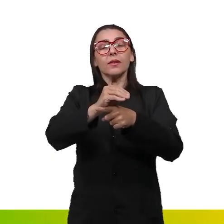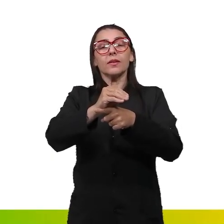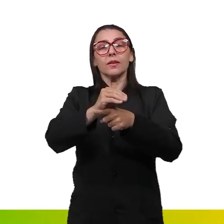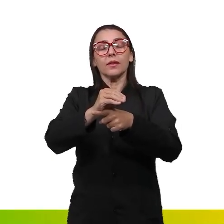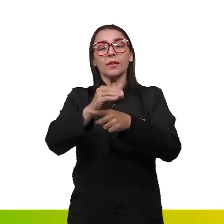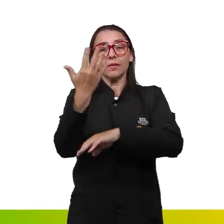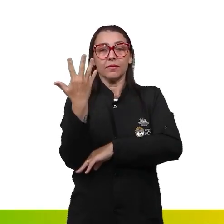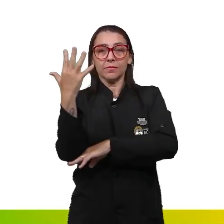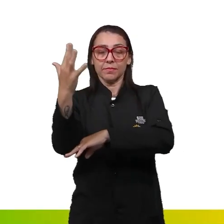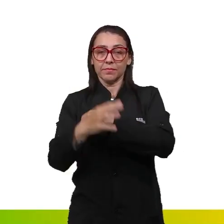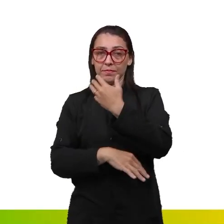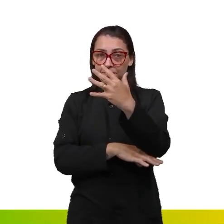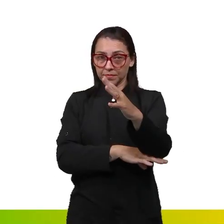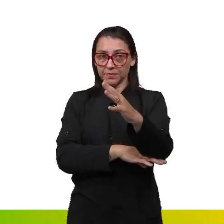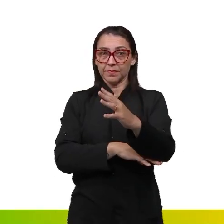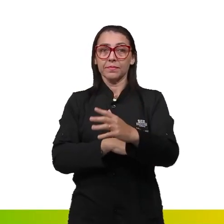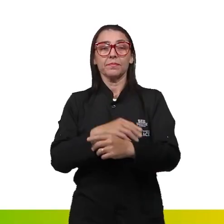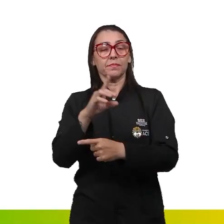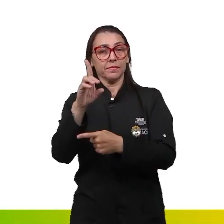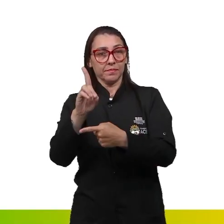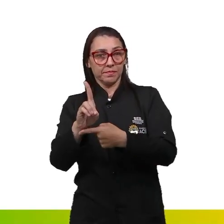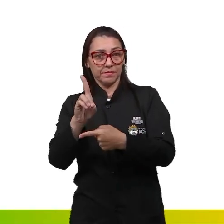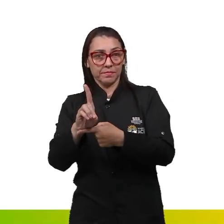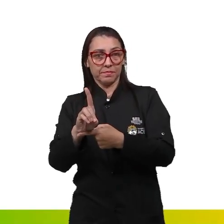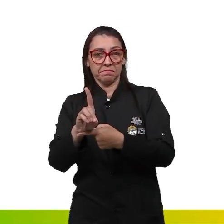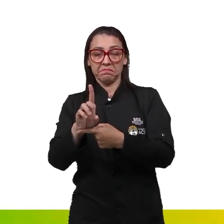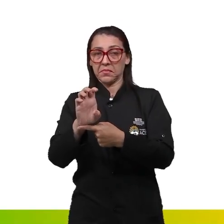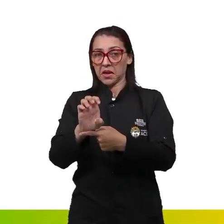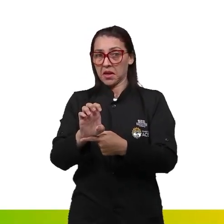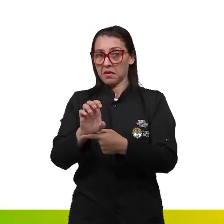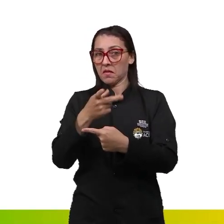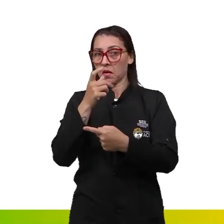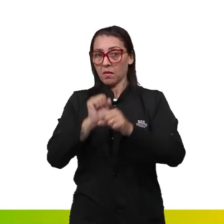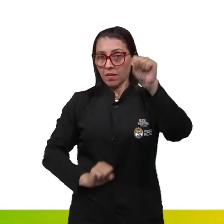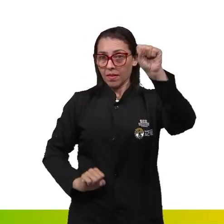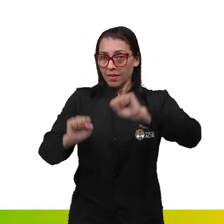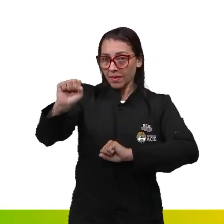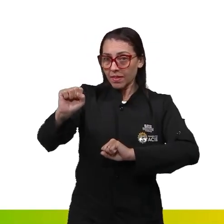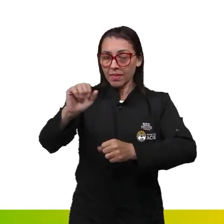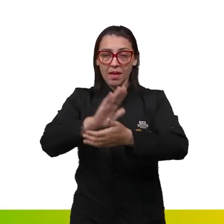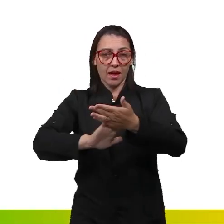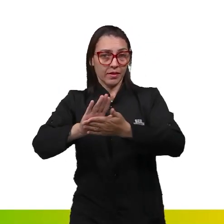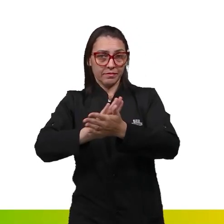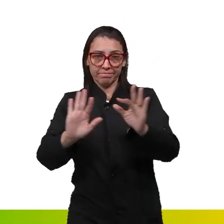essa aqui é a nossa resposta correta. Alternativa E, nem falou de heróis guerreiros.